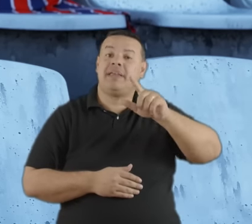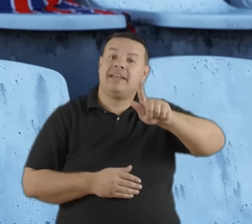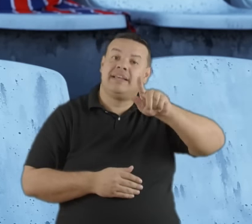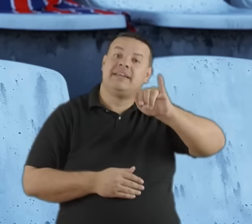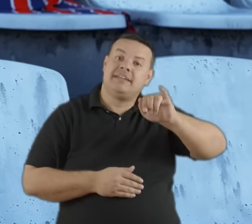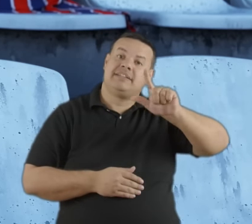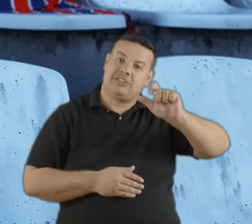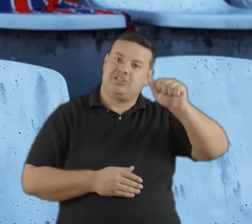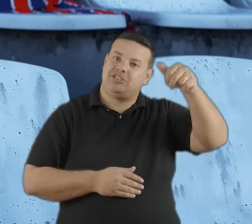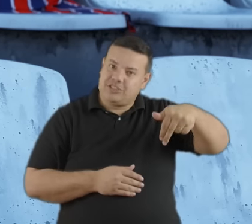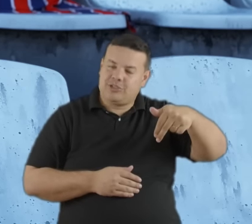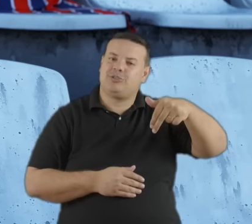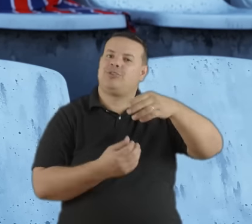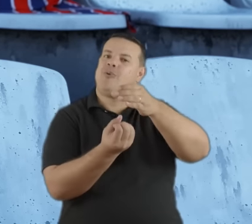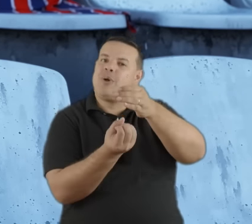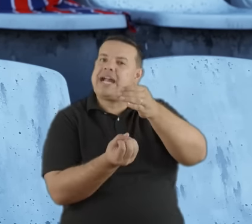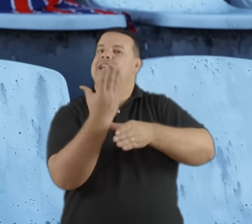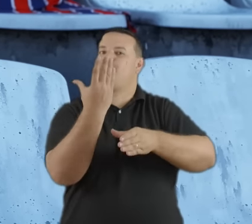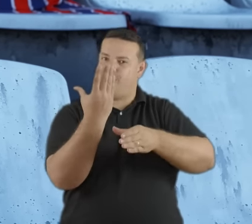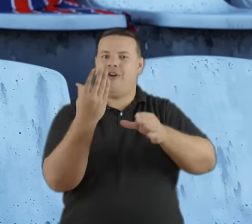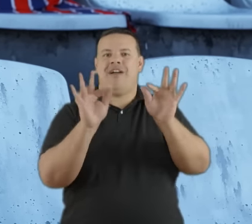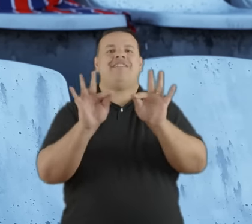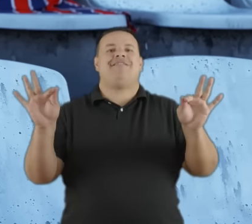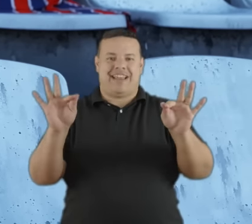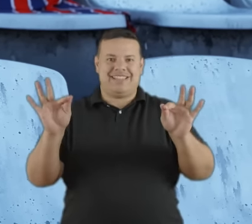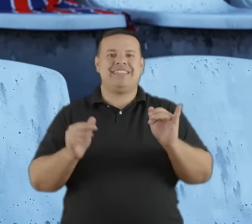Gilson Portela, que Itabaiana cidade,